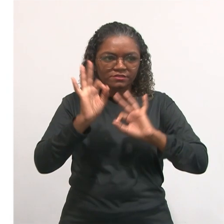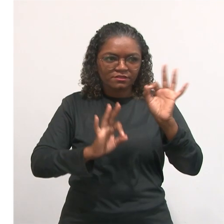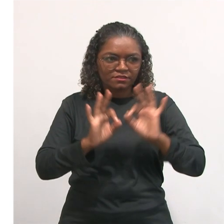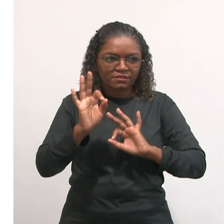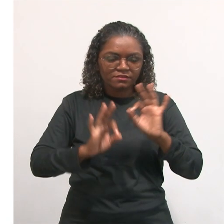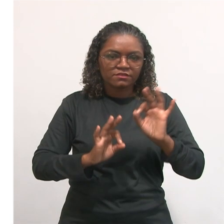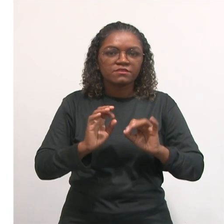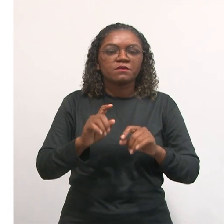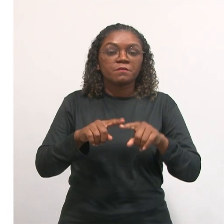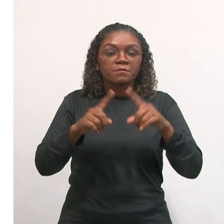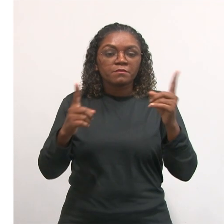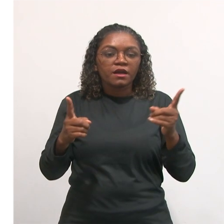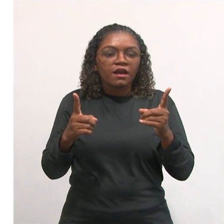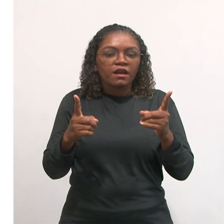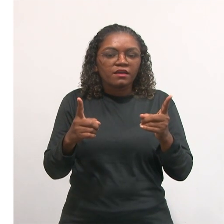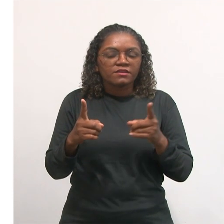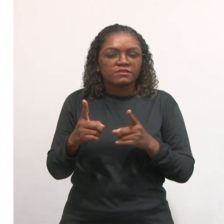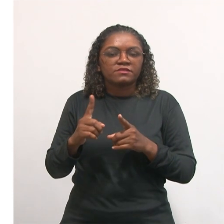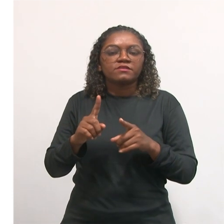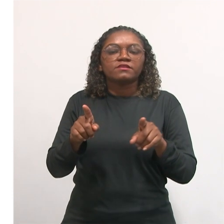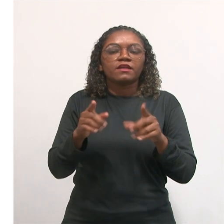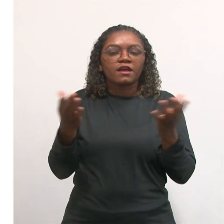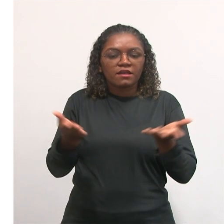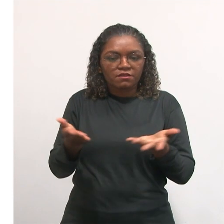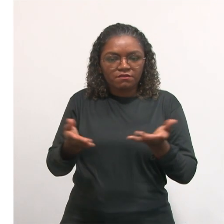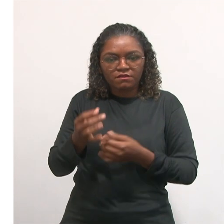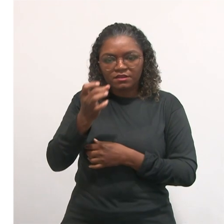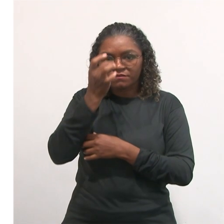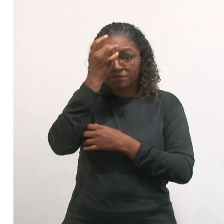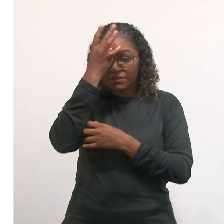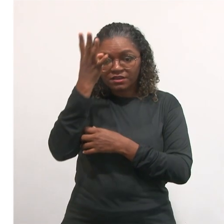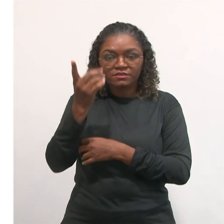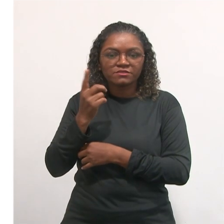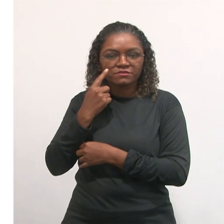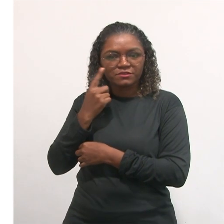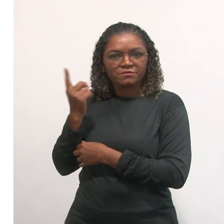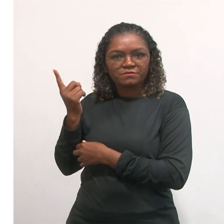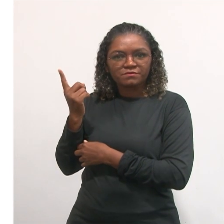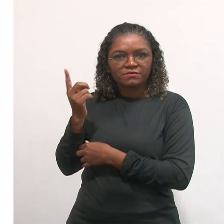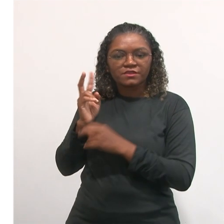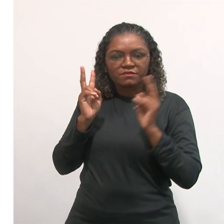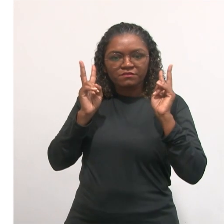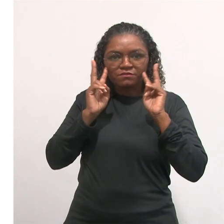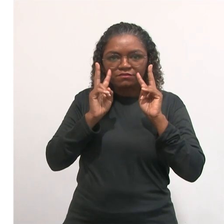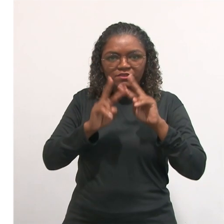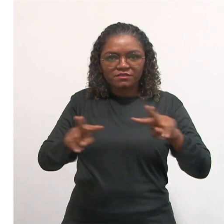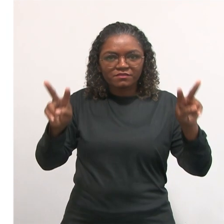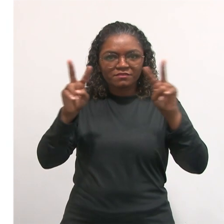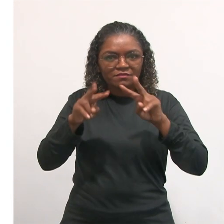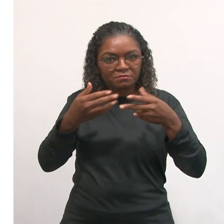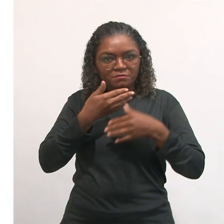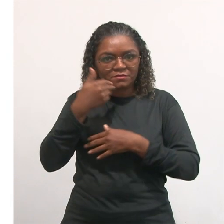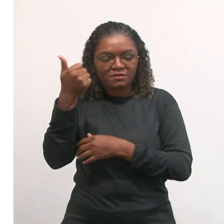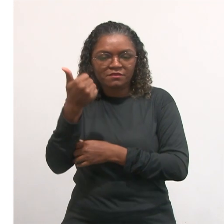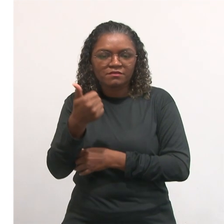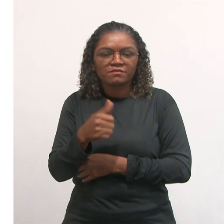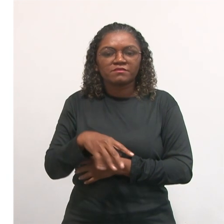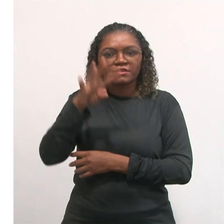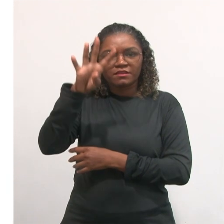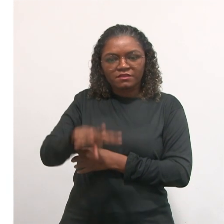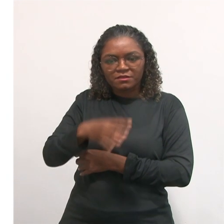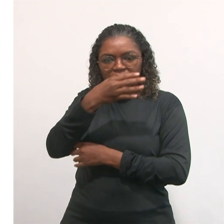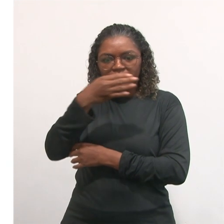não permite tanto. Aqui já me facilita a nossa observação, olha só. eu tenho quantidade de processo